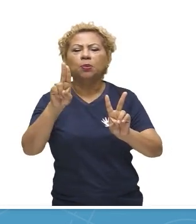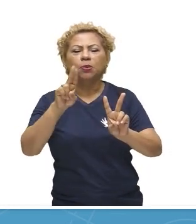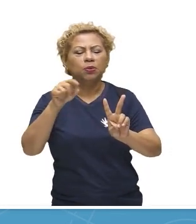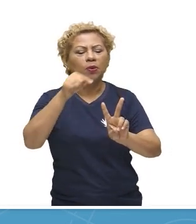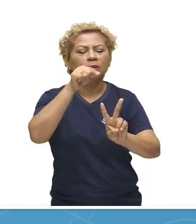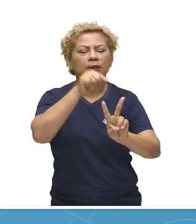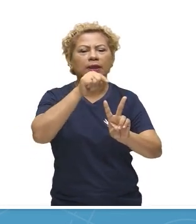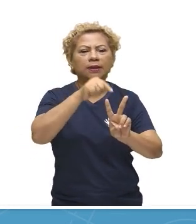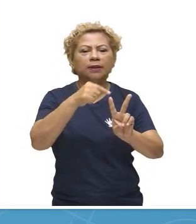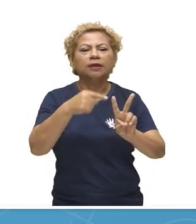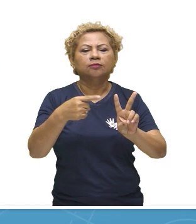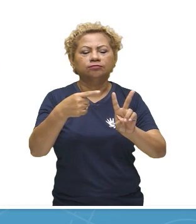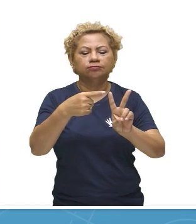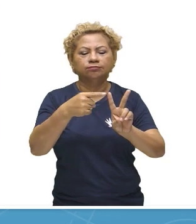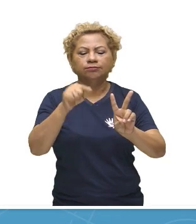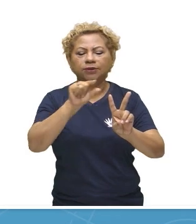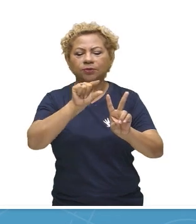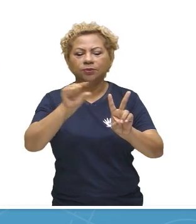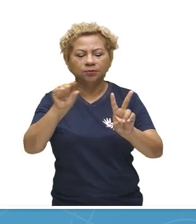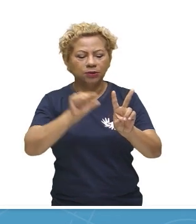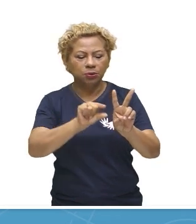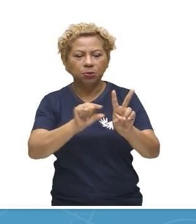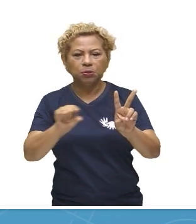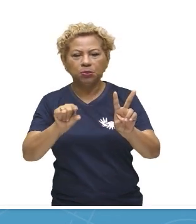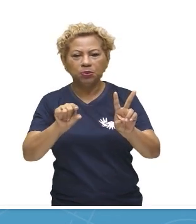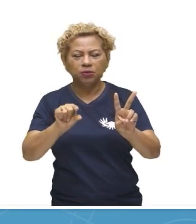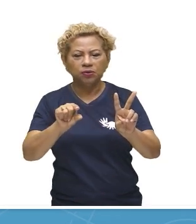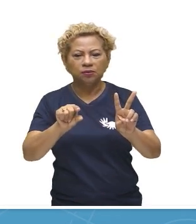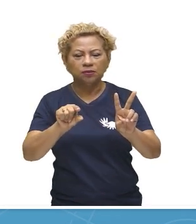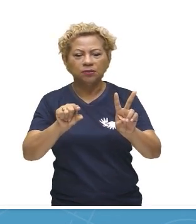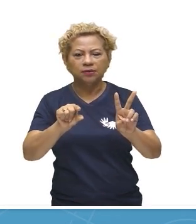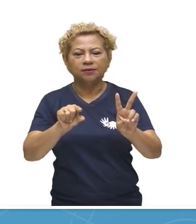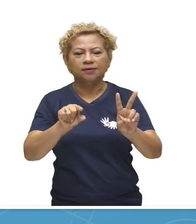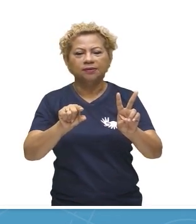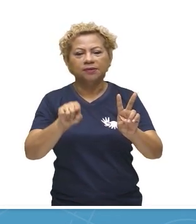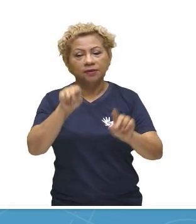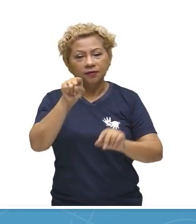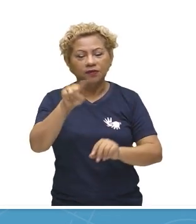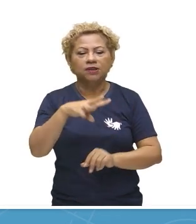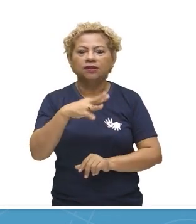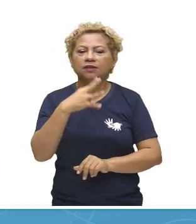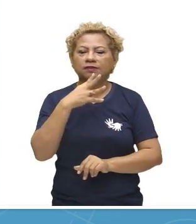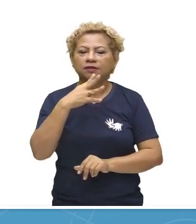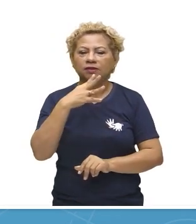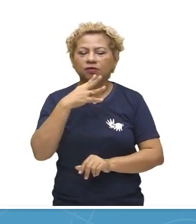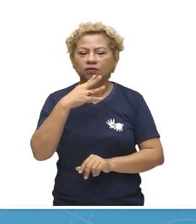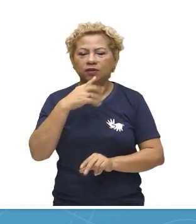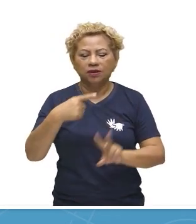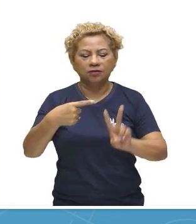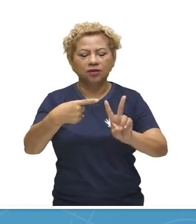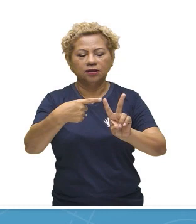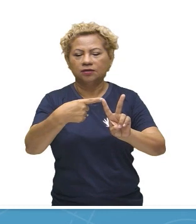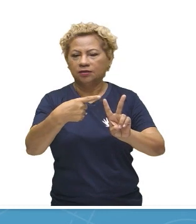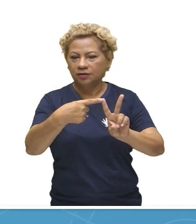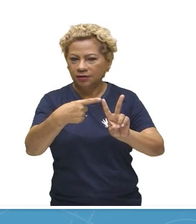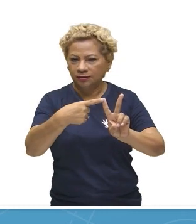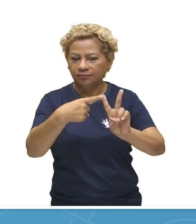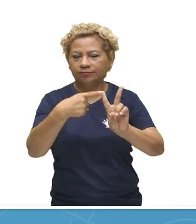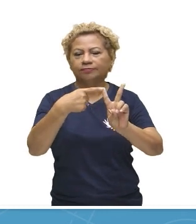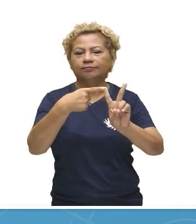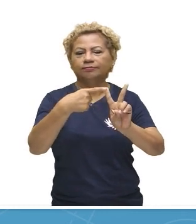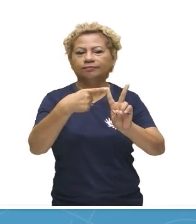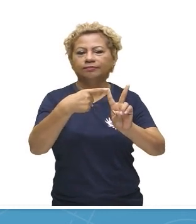né, que a gente pode encontrar aí na radiciação, especificamente aí para a raiz quadrada. Nós temos aí